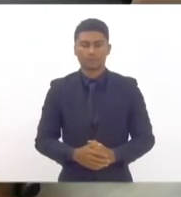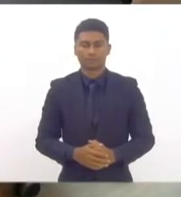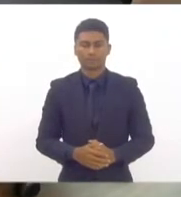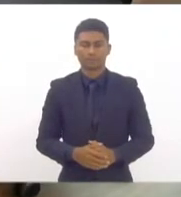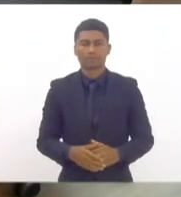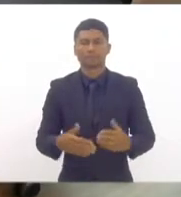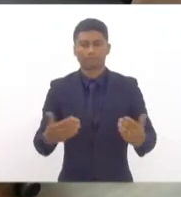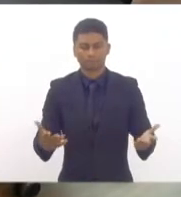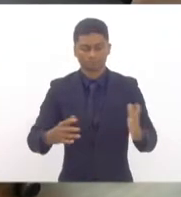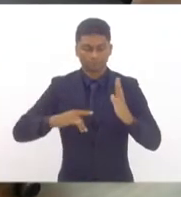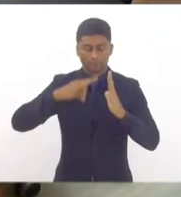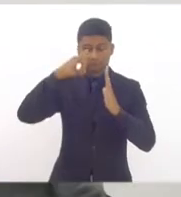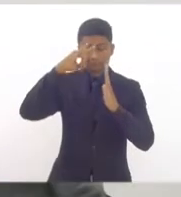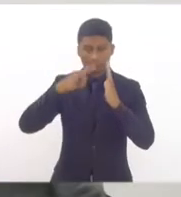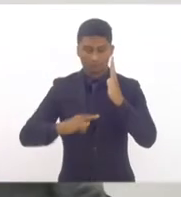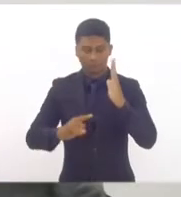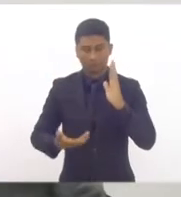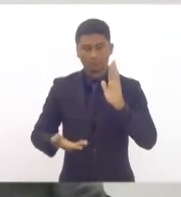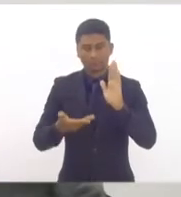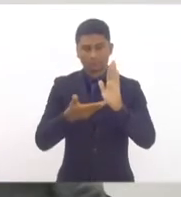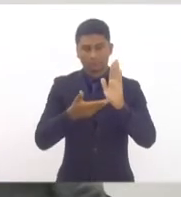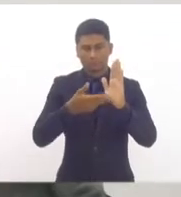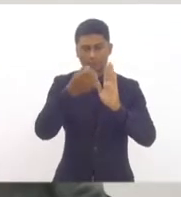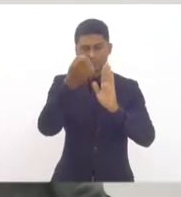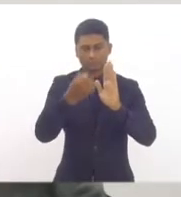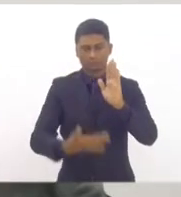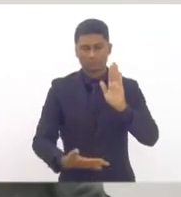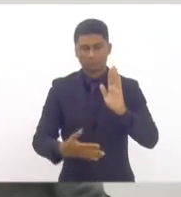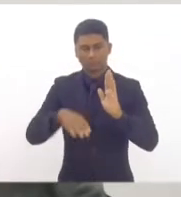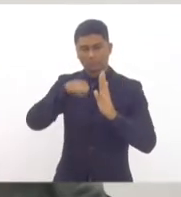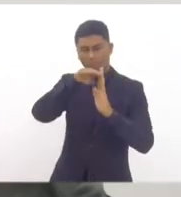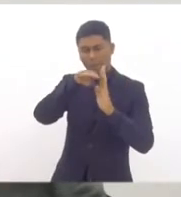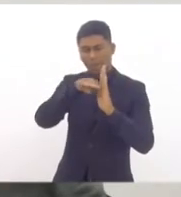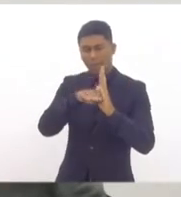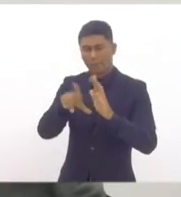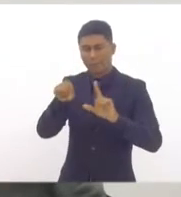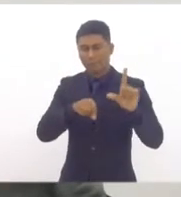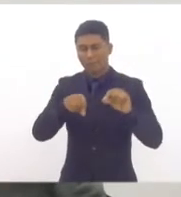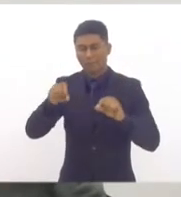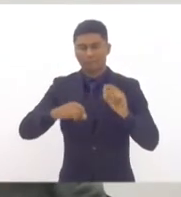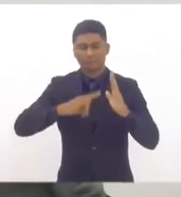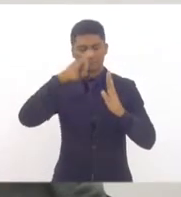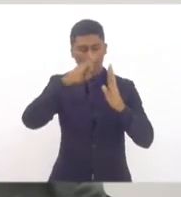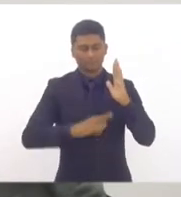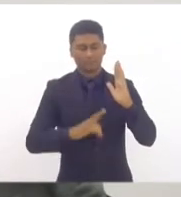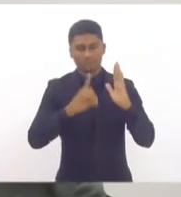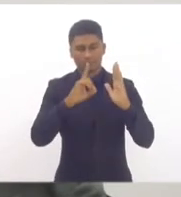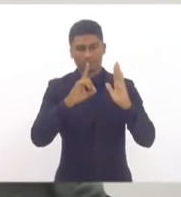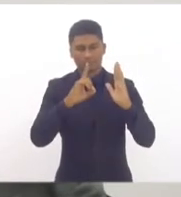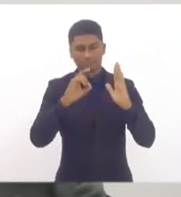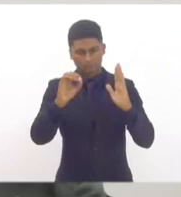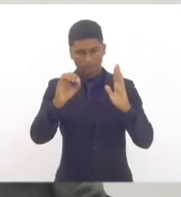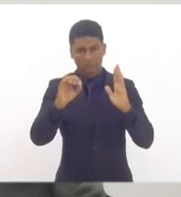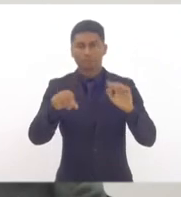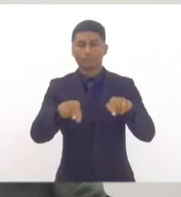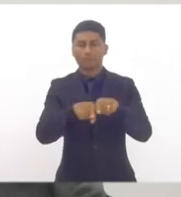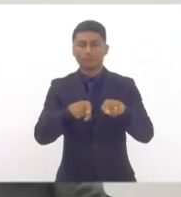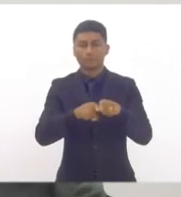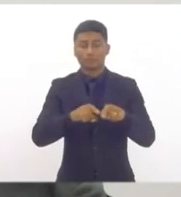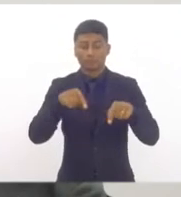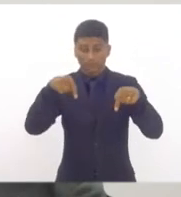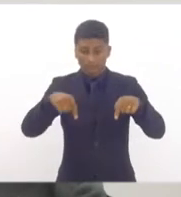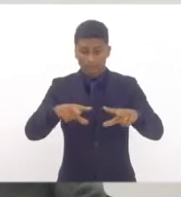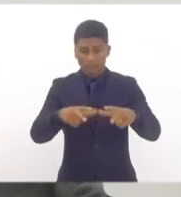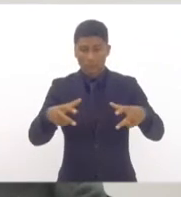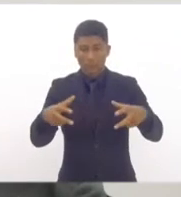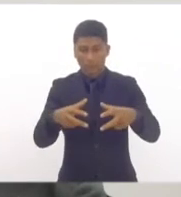Conforme edital desse processo seletivo, publicado em Diário Oficial, de acordo também com o regimento interno do Comitê de